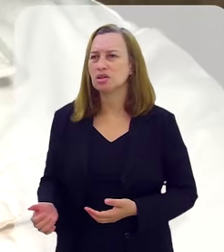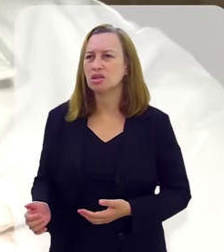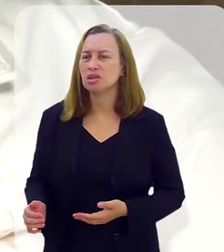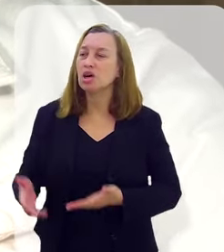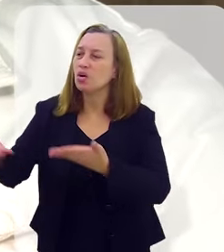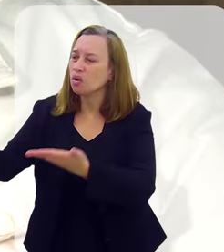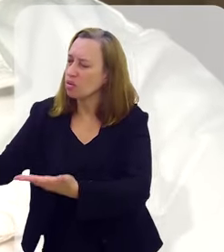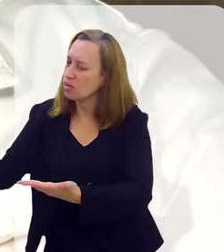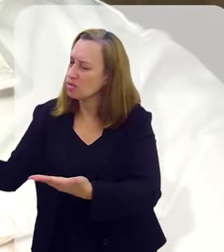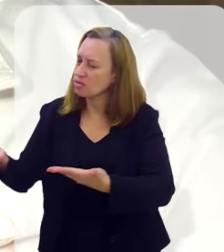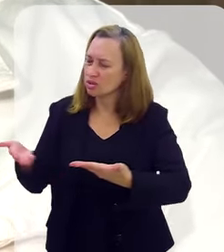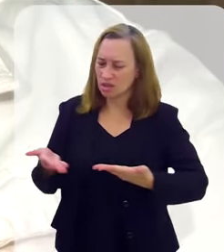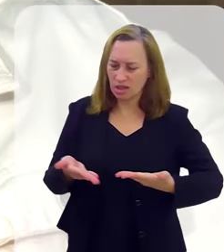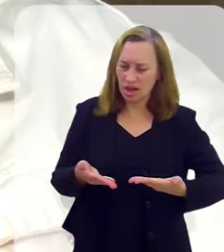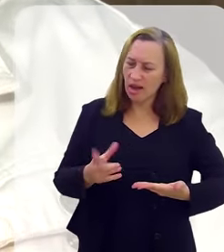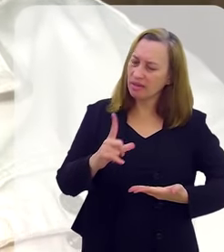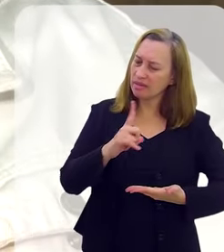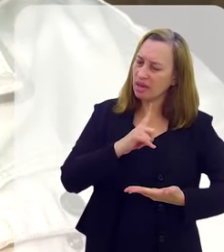pode se